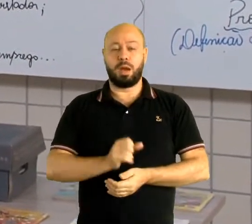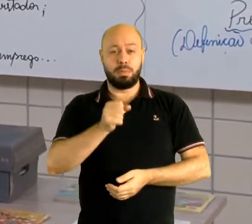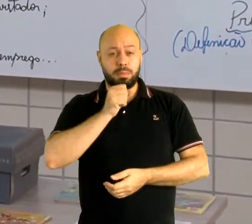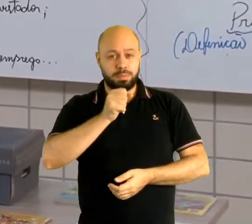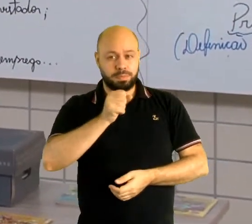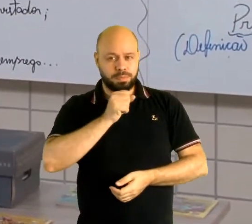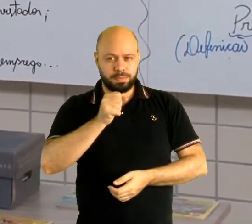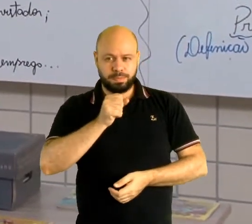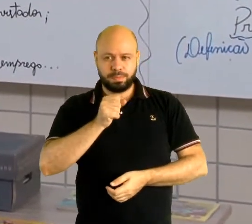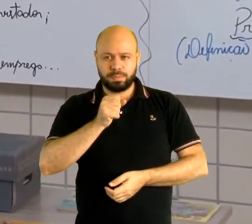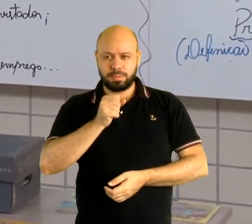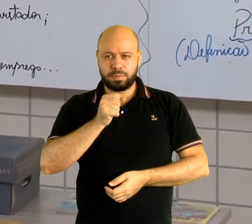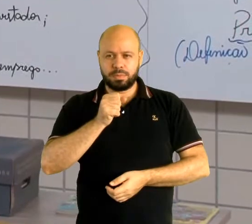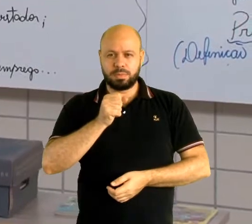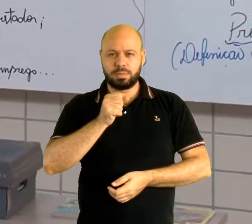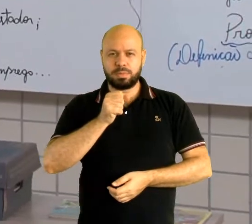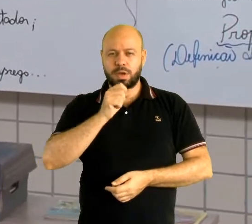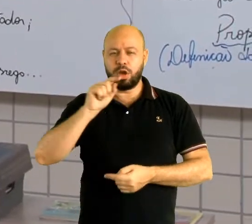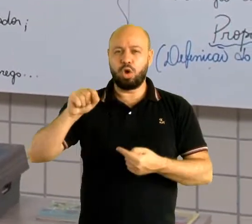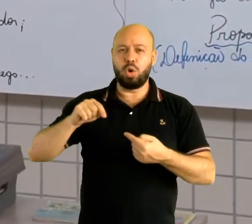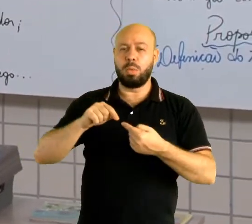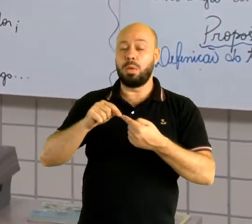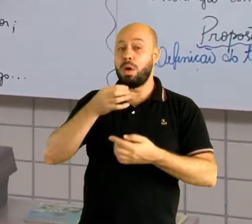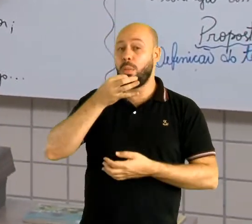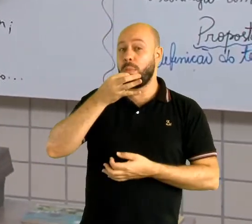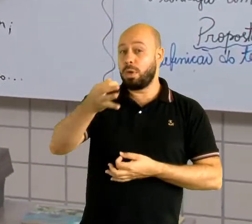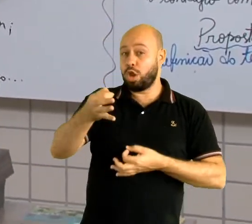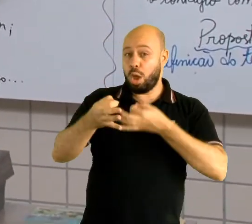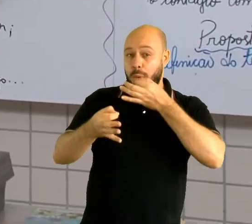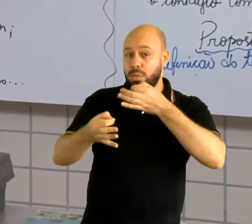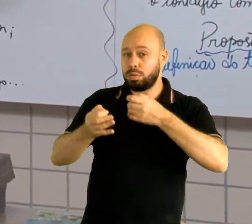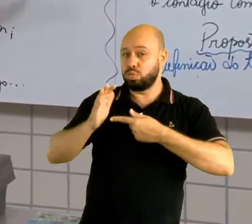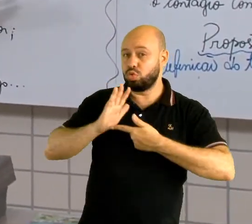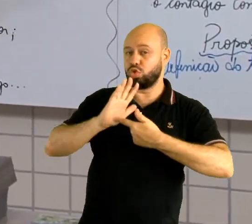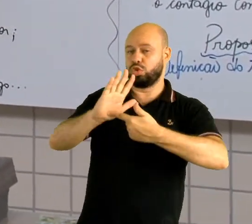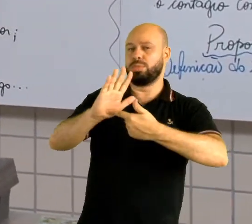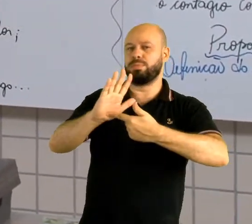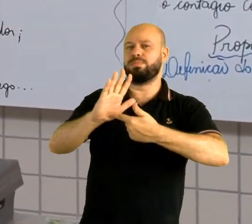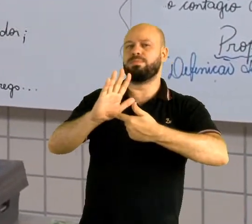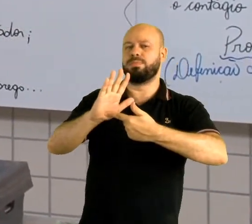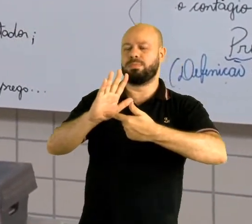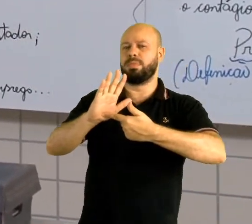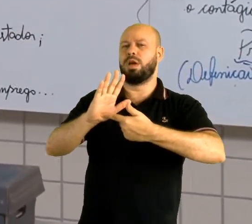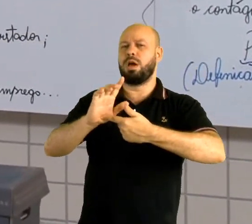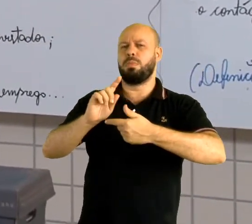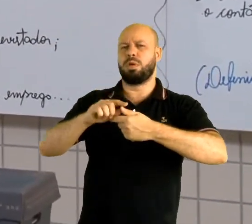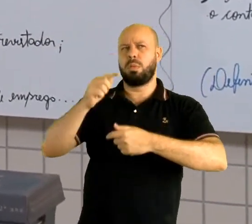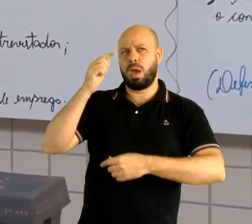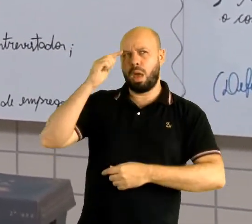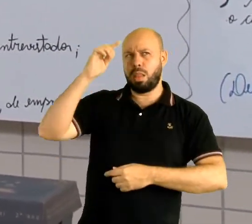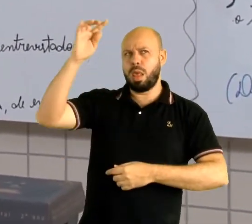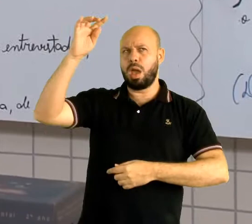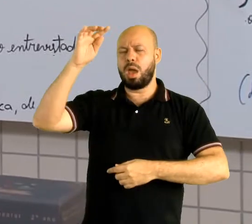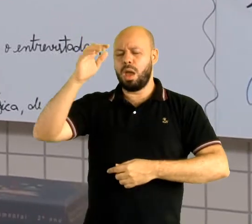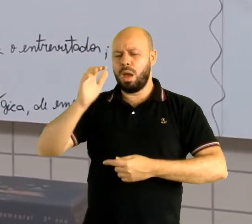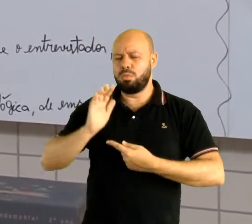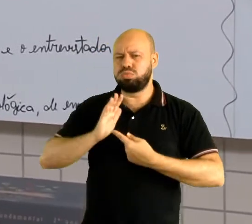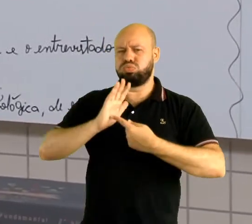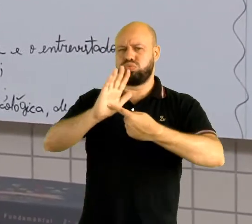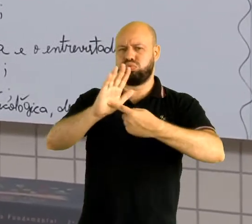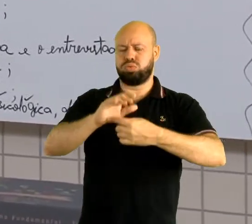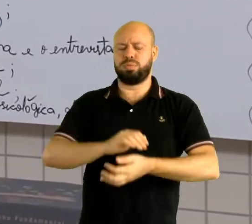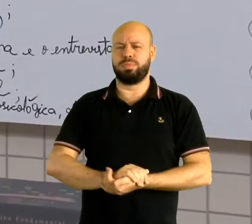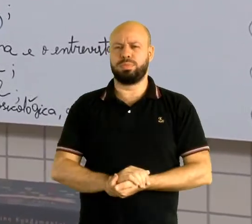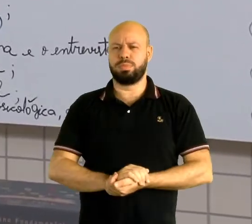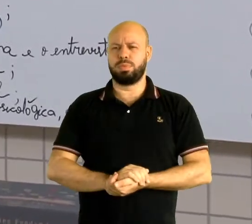Entrevista, ele é de cunho opinativo e expositivo, expõe a ideia do entrevistado.